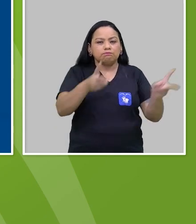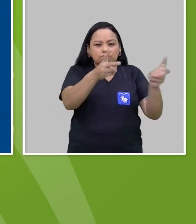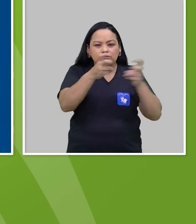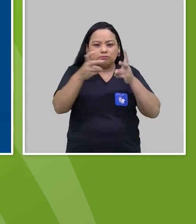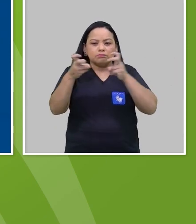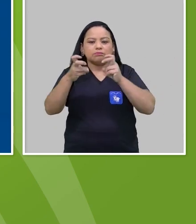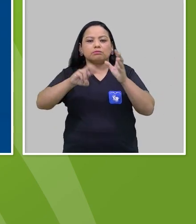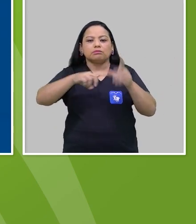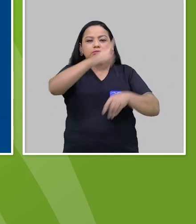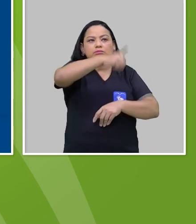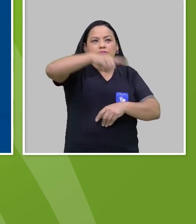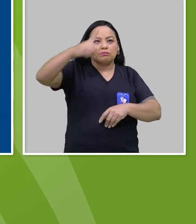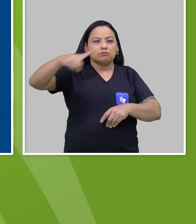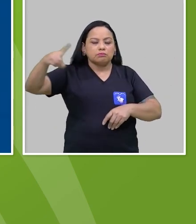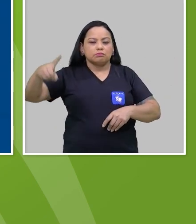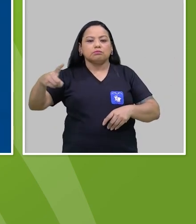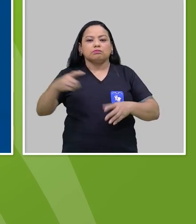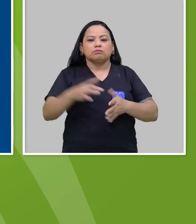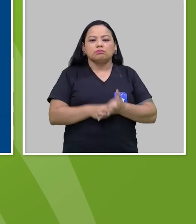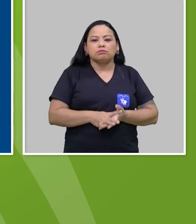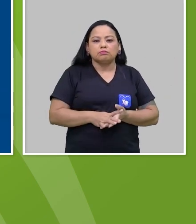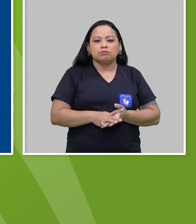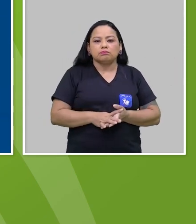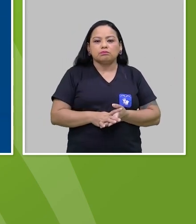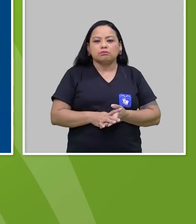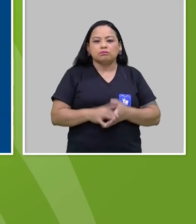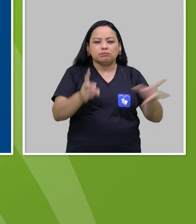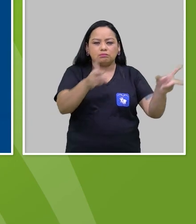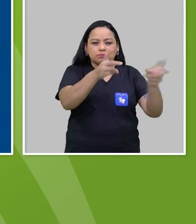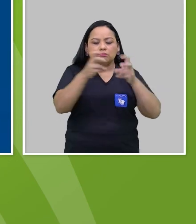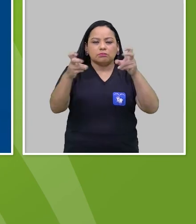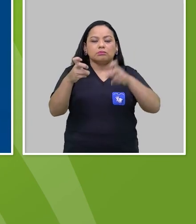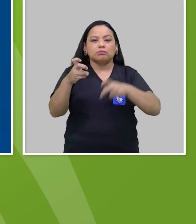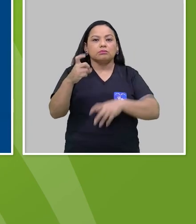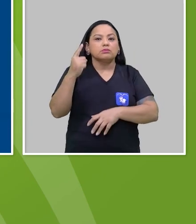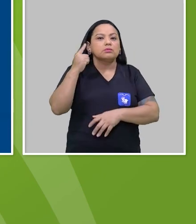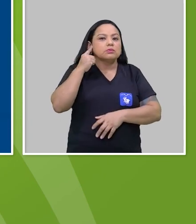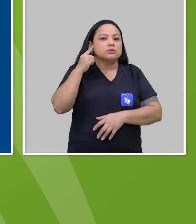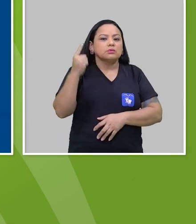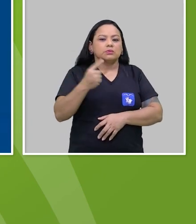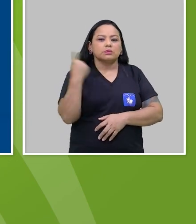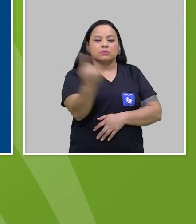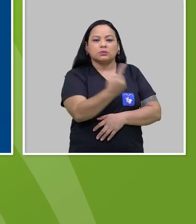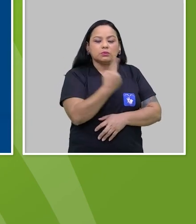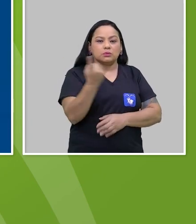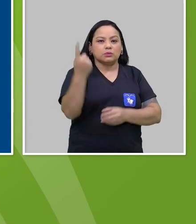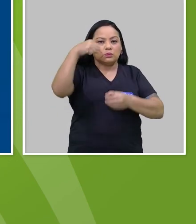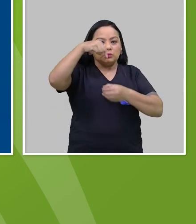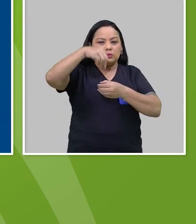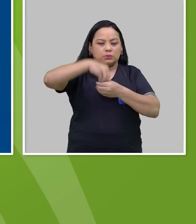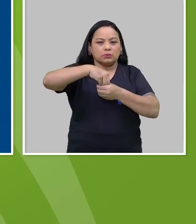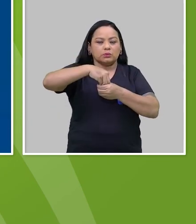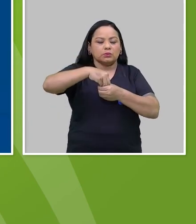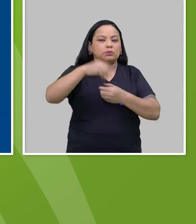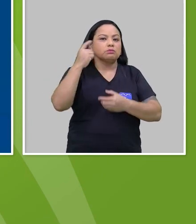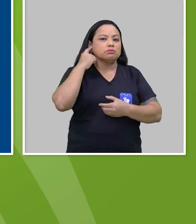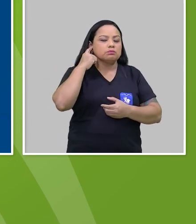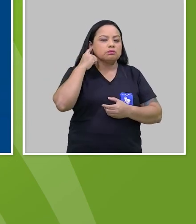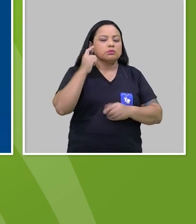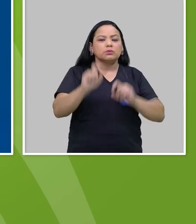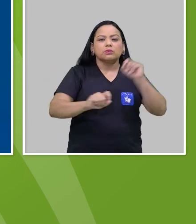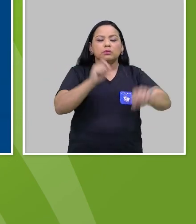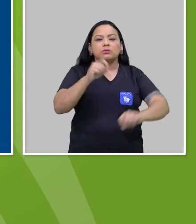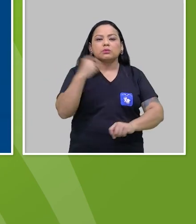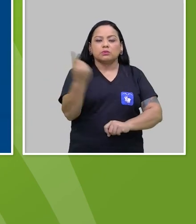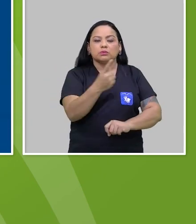percepção das ondas mecânicas captadas pelo nosso ouvido interno. Então, o que eu tenho,